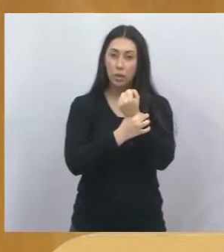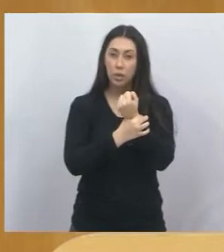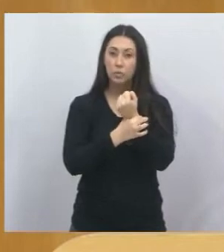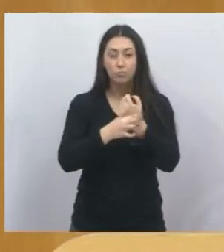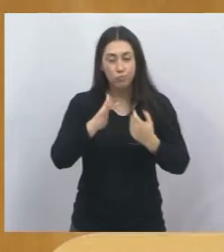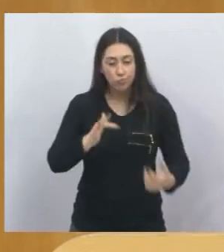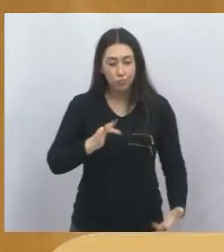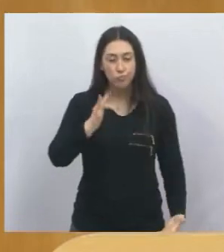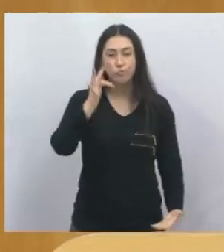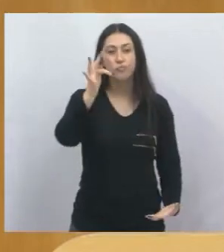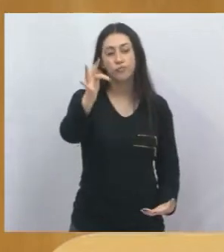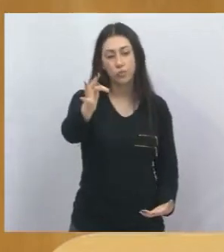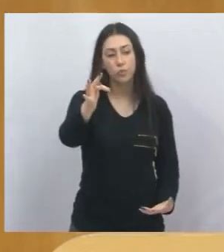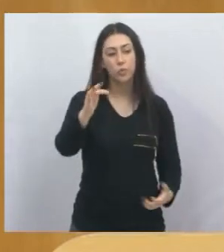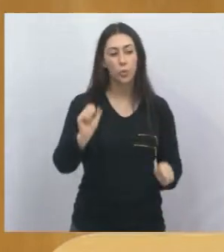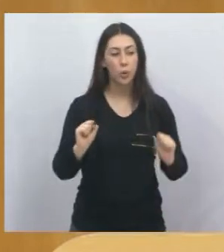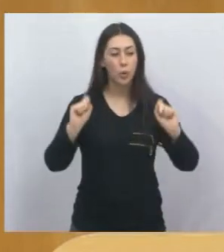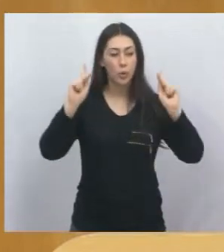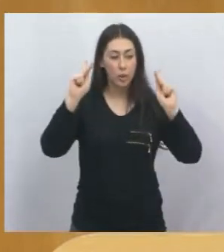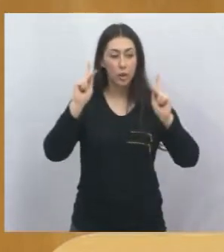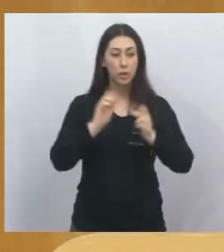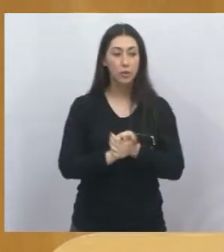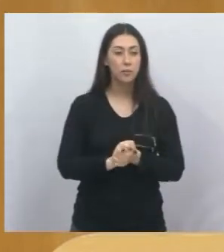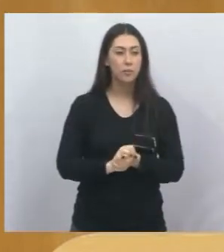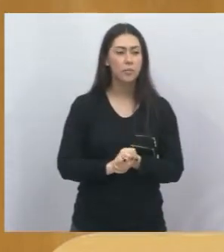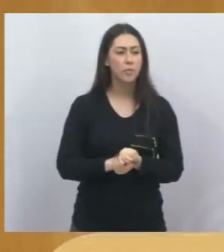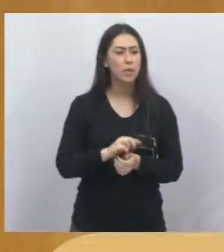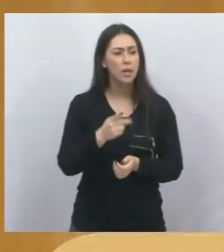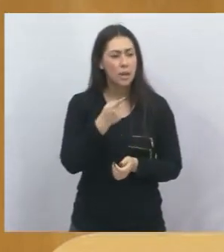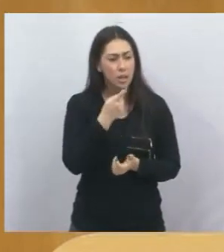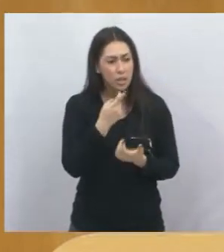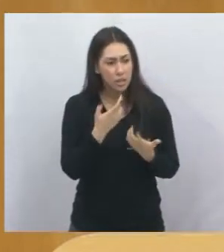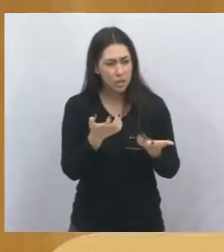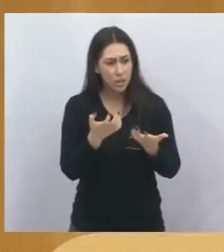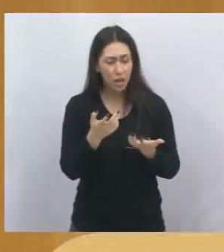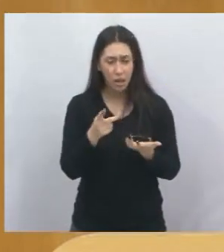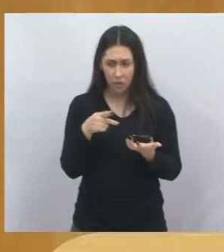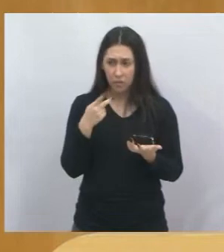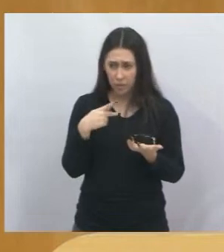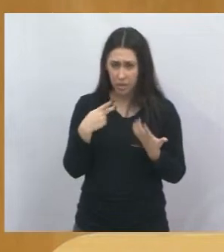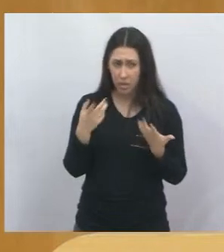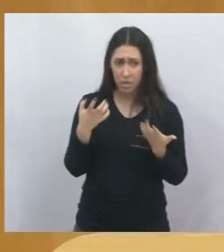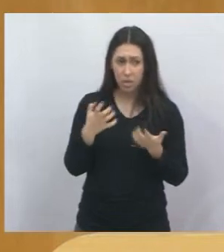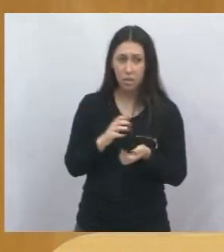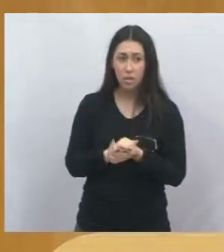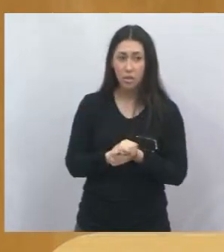lá, futuramente. Tá bom? O Hernani queria uma palavrinha. Hernani, quer fazer algum comentário?